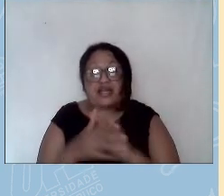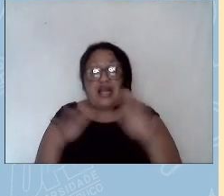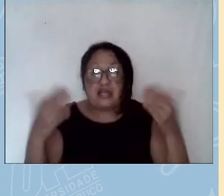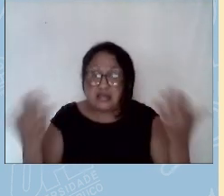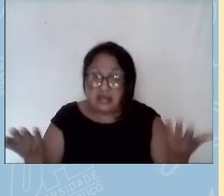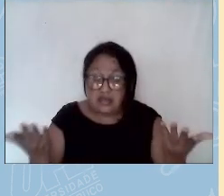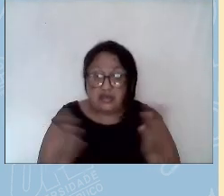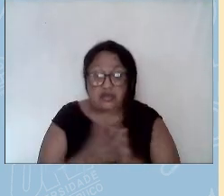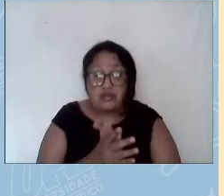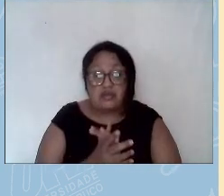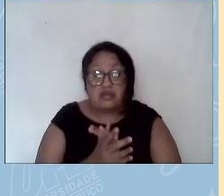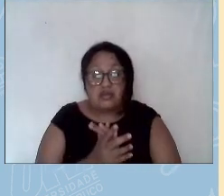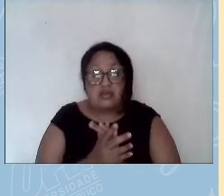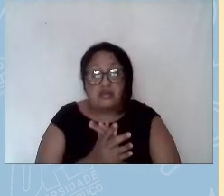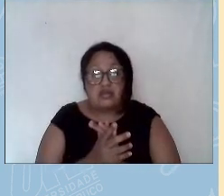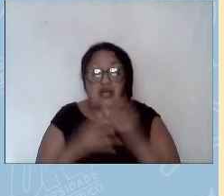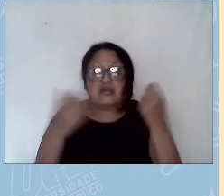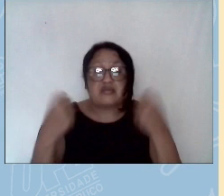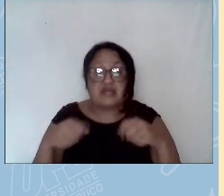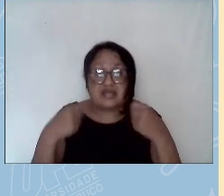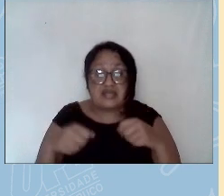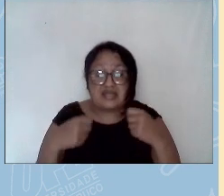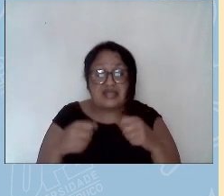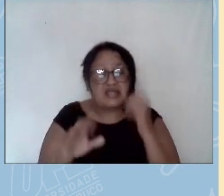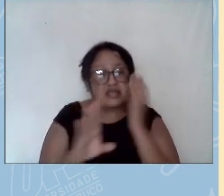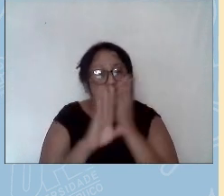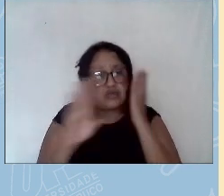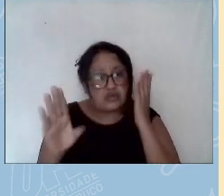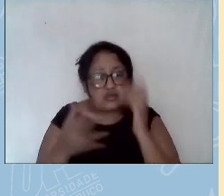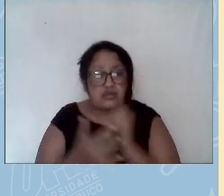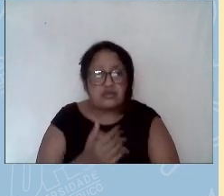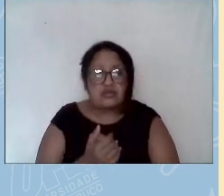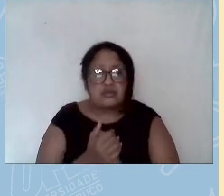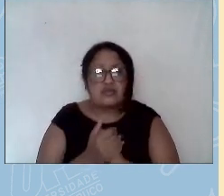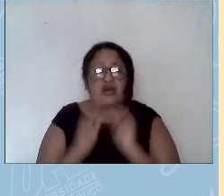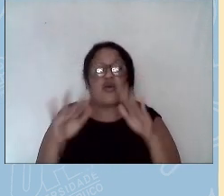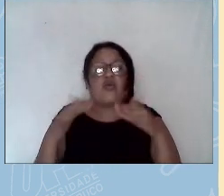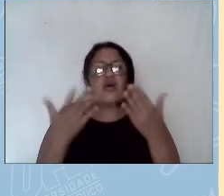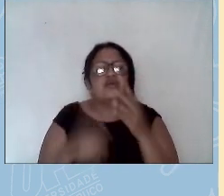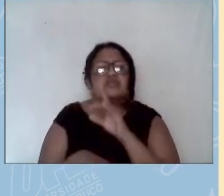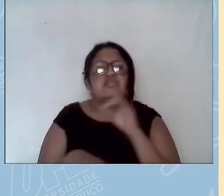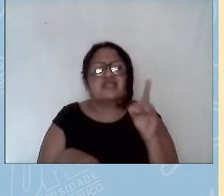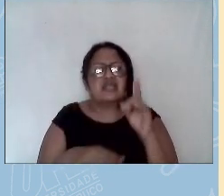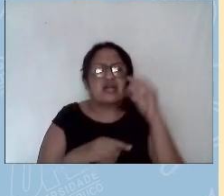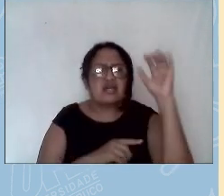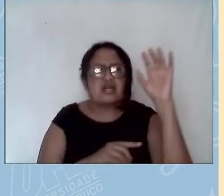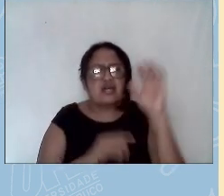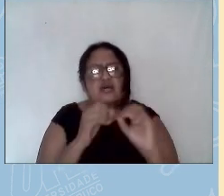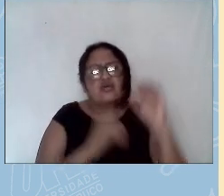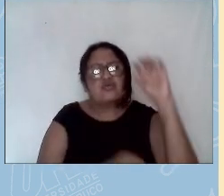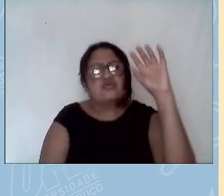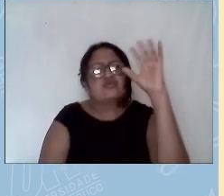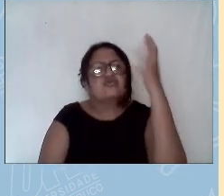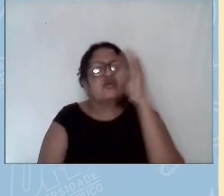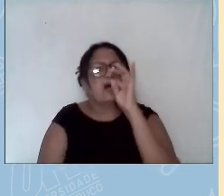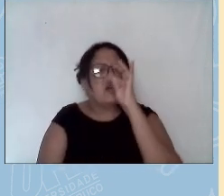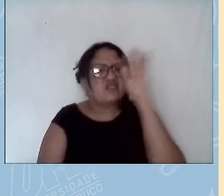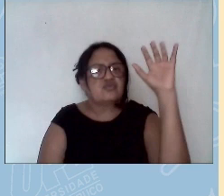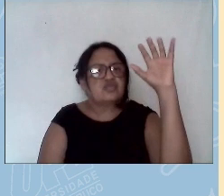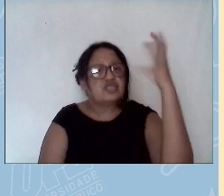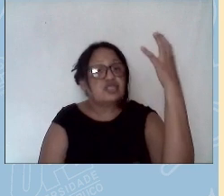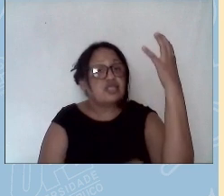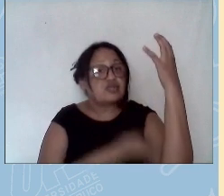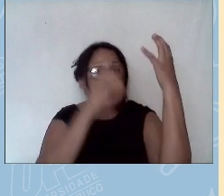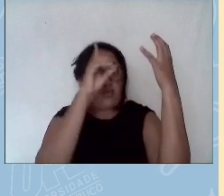a gente precisava descobrir em qual data o girassol alcançou uma altura de 22